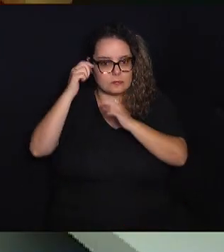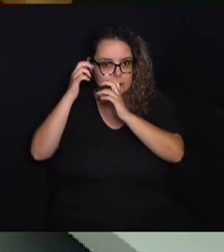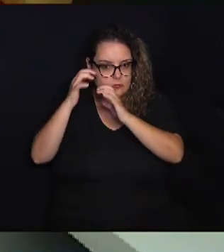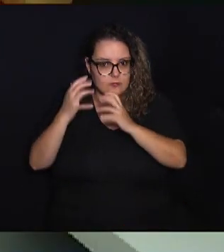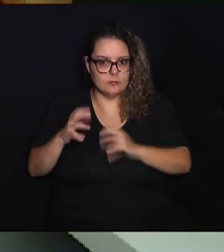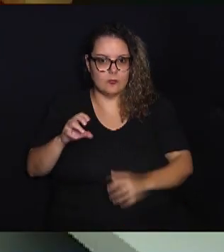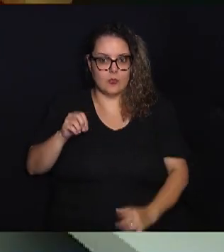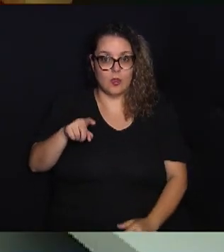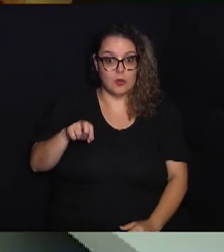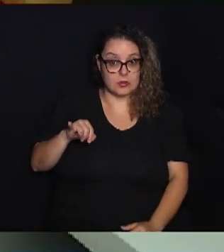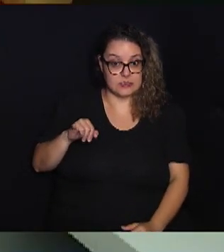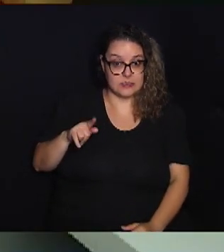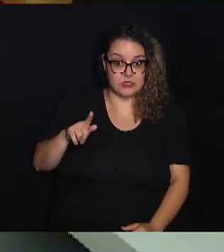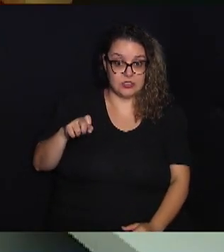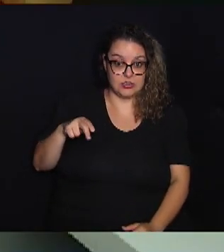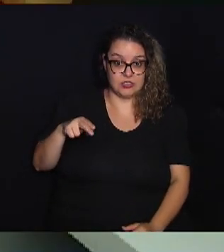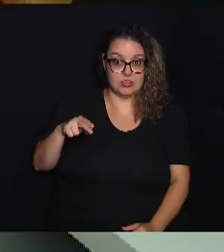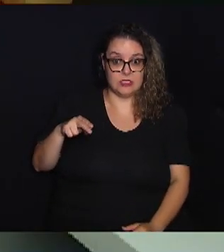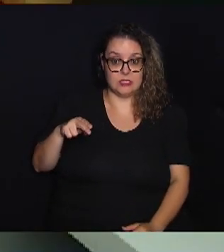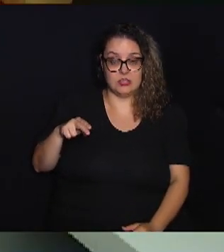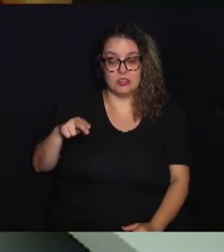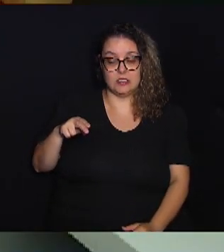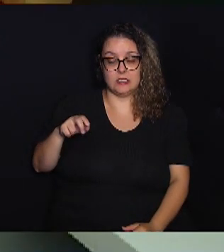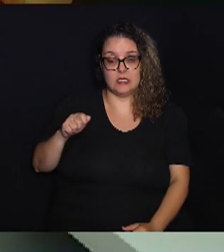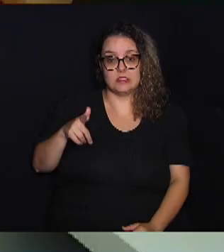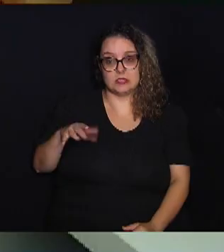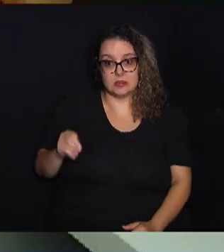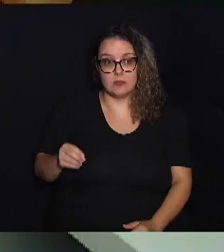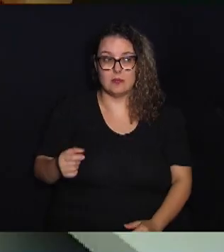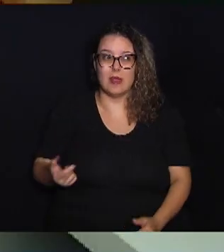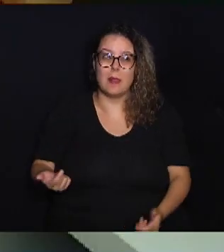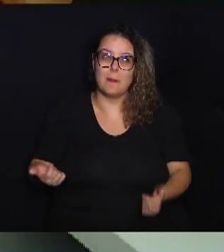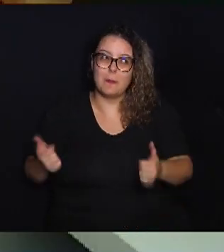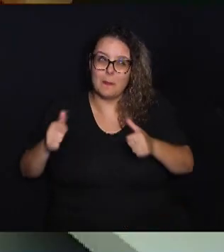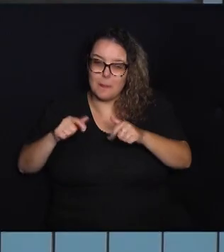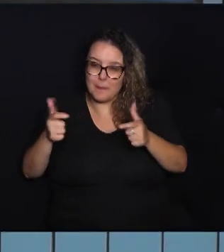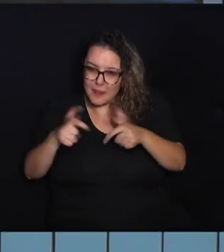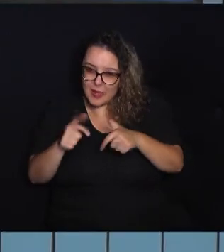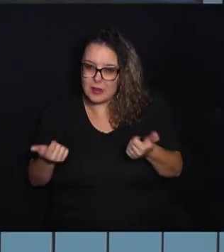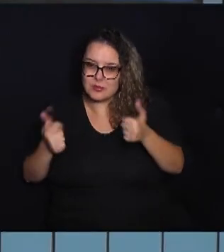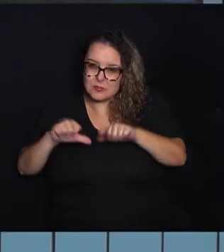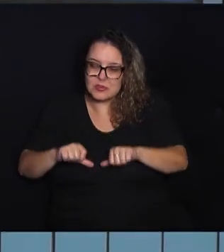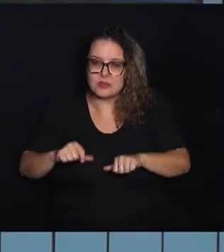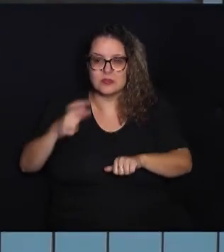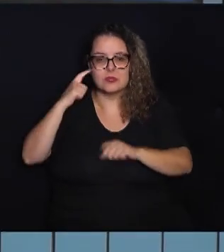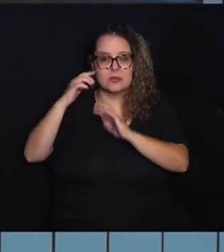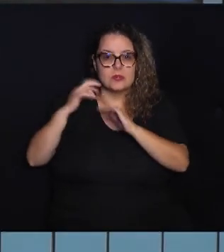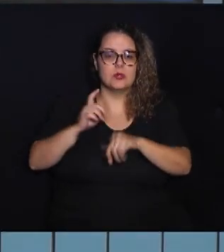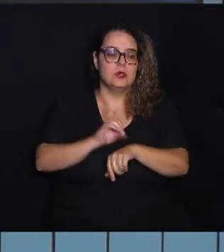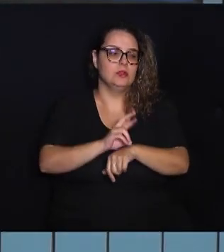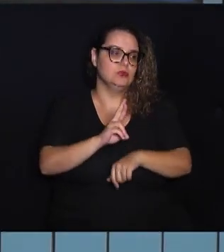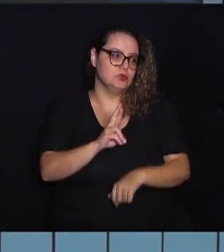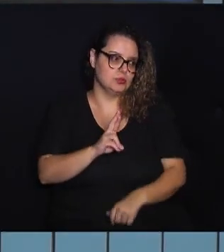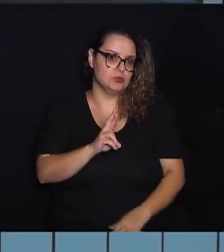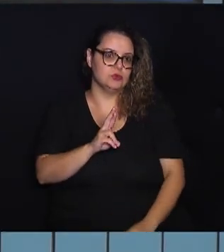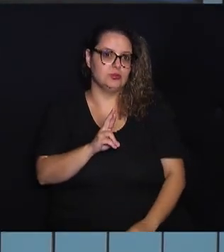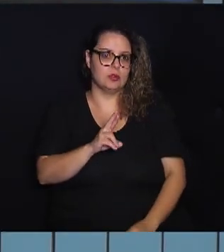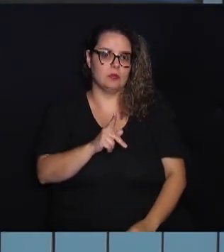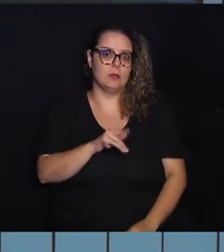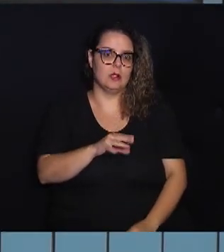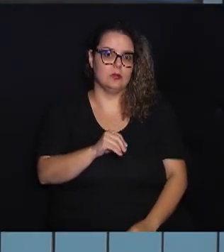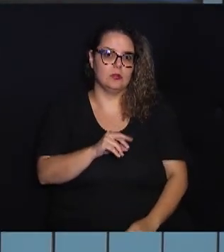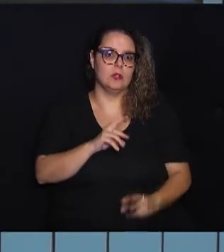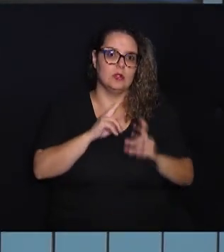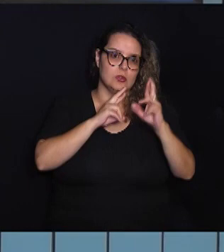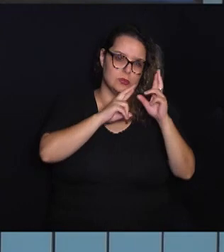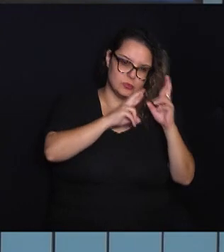mais menos deletério para o sono do que o ronco da apneia. Doutor Paulo, dormir após o almoço